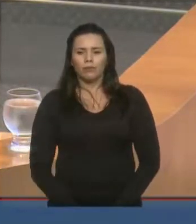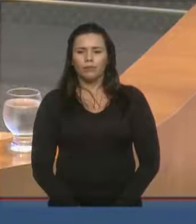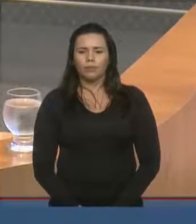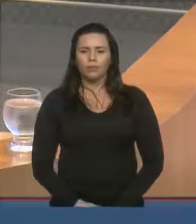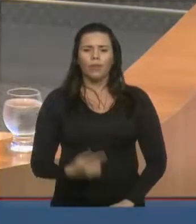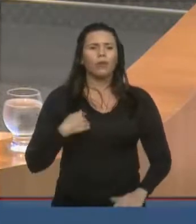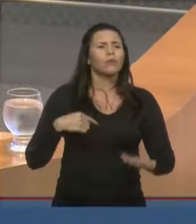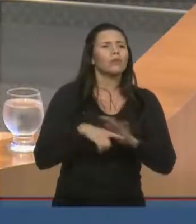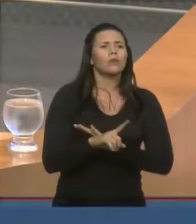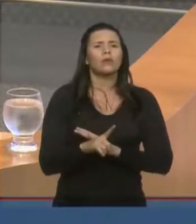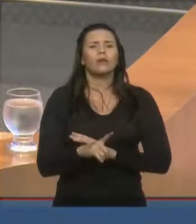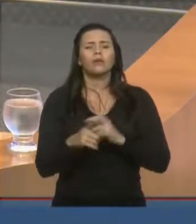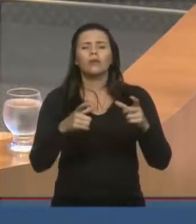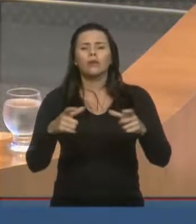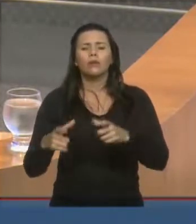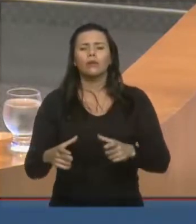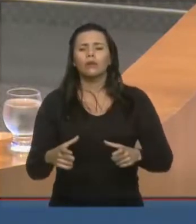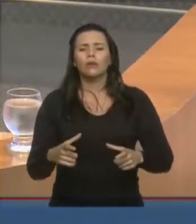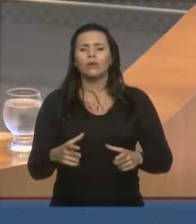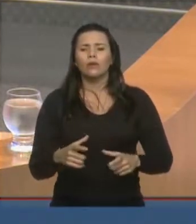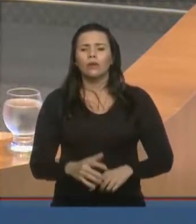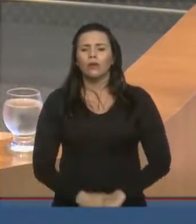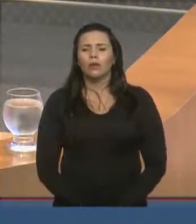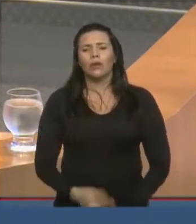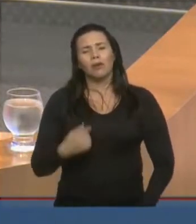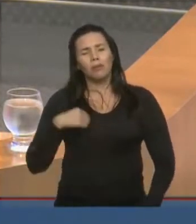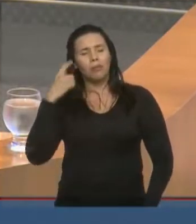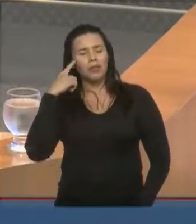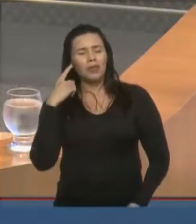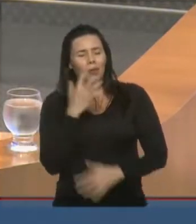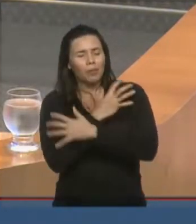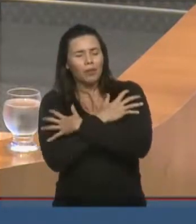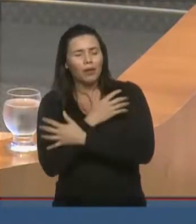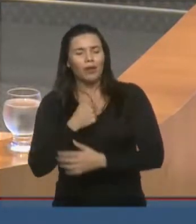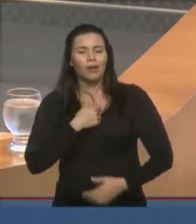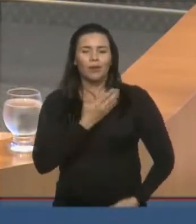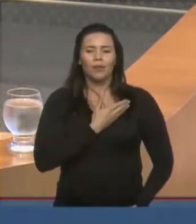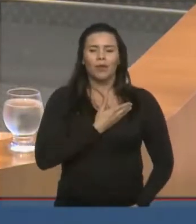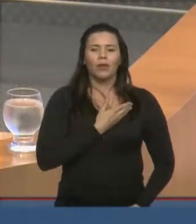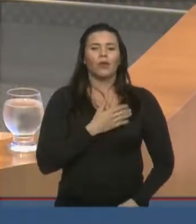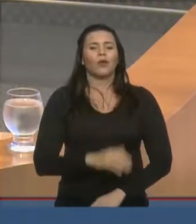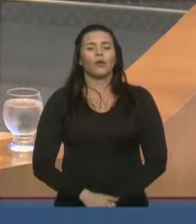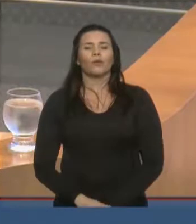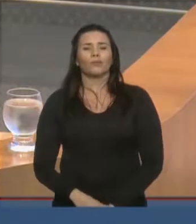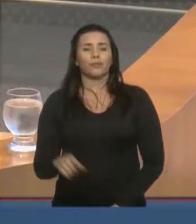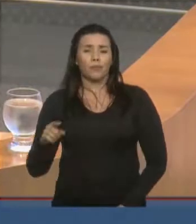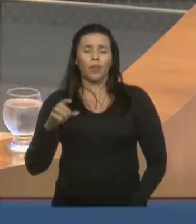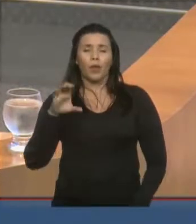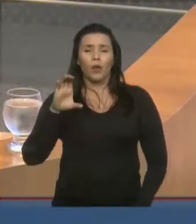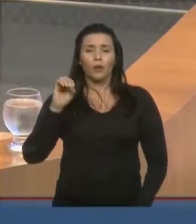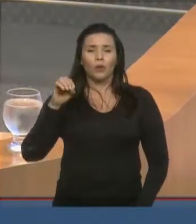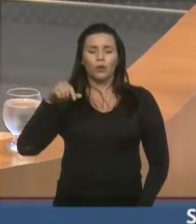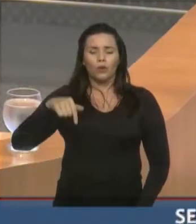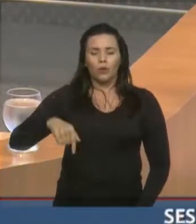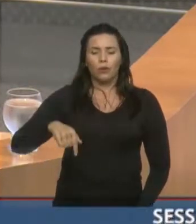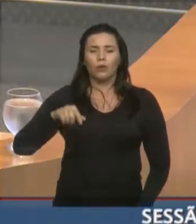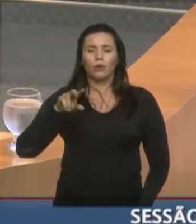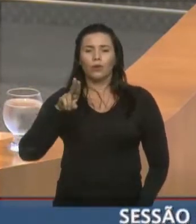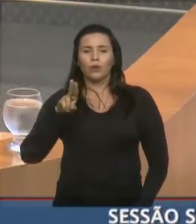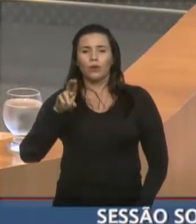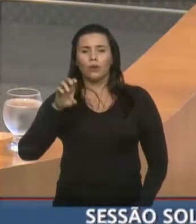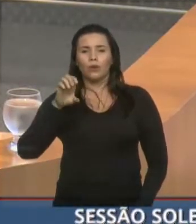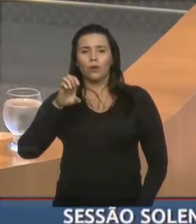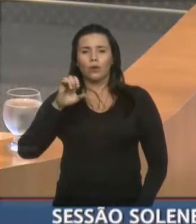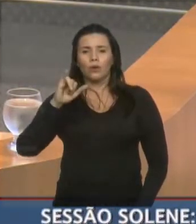Poxa vida, eu pensei que ia dar um abraço no outro colega e ele sai. Mas quero saudar com muita honra o doutor Coqueiro, que tem também unido a força